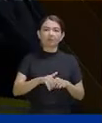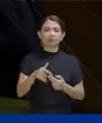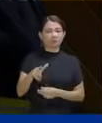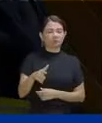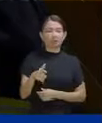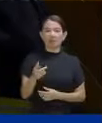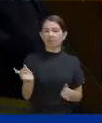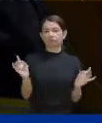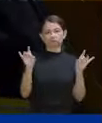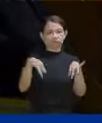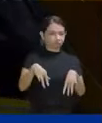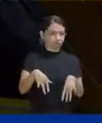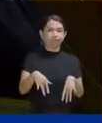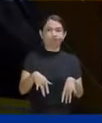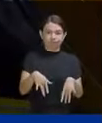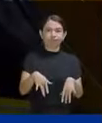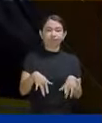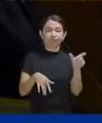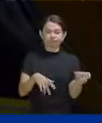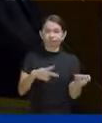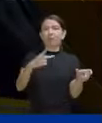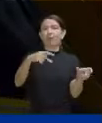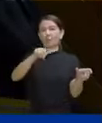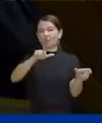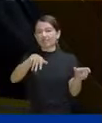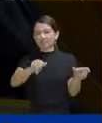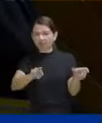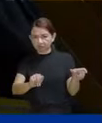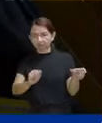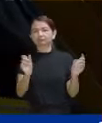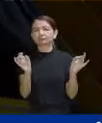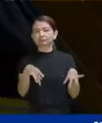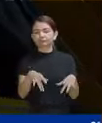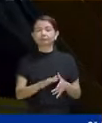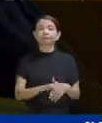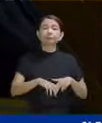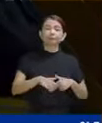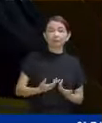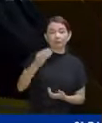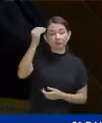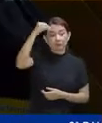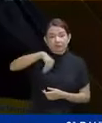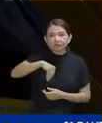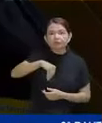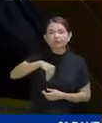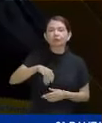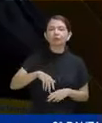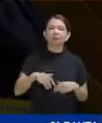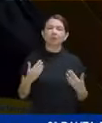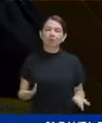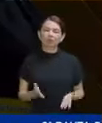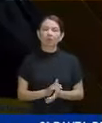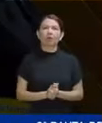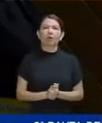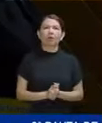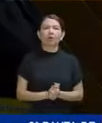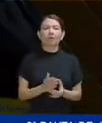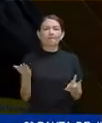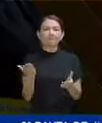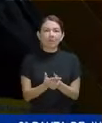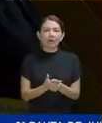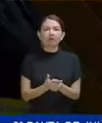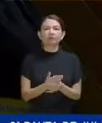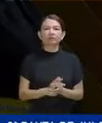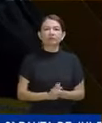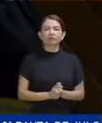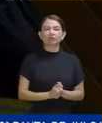pedir renúncia ao registro. Afirma que foi surpreendida ao verificar que existe processo de prestação